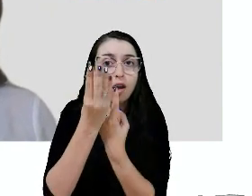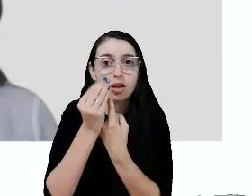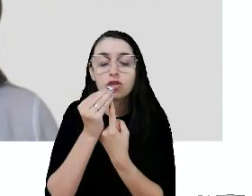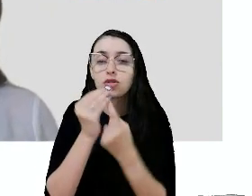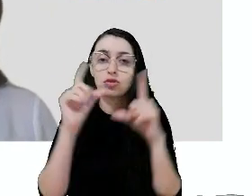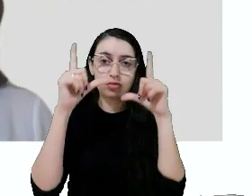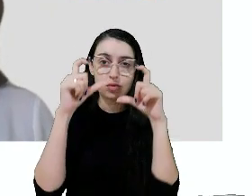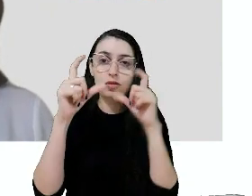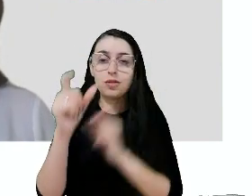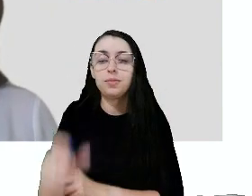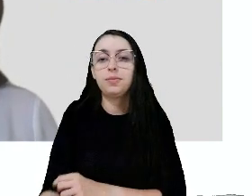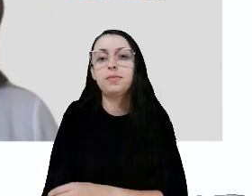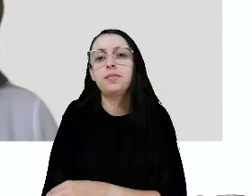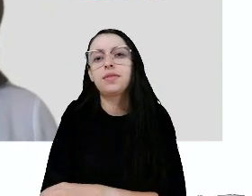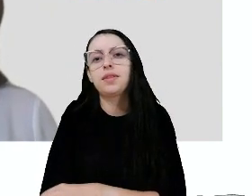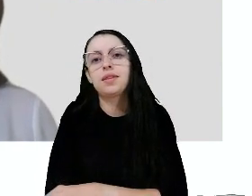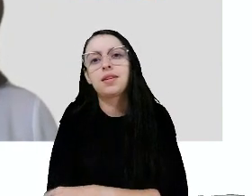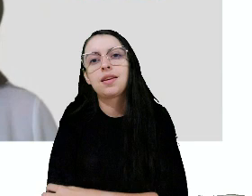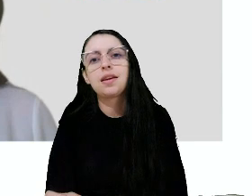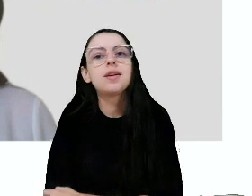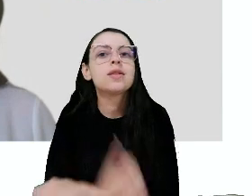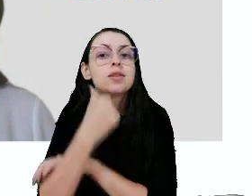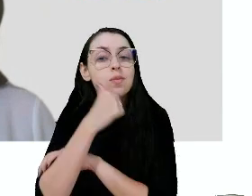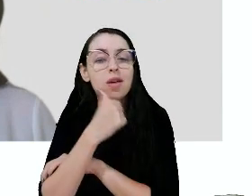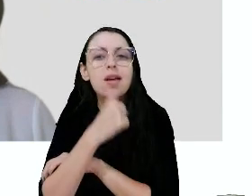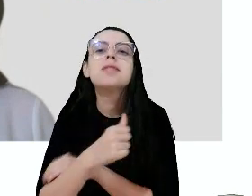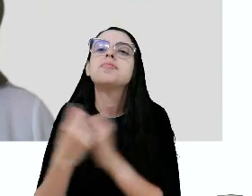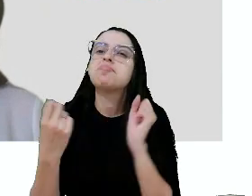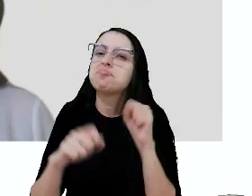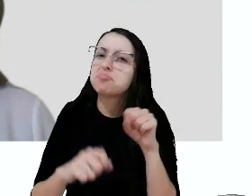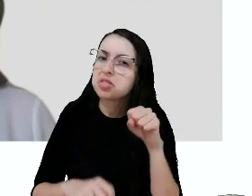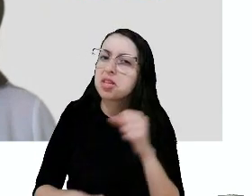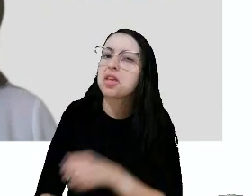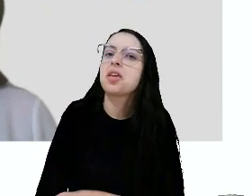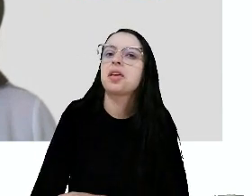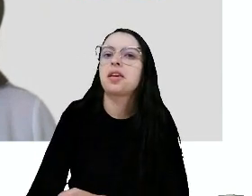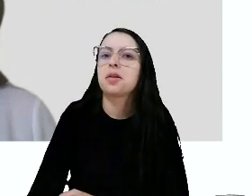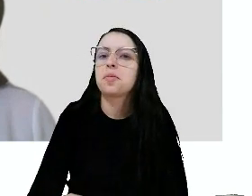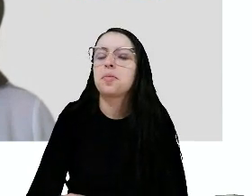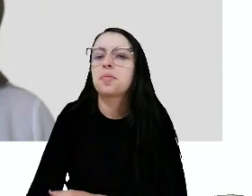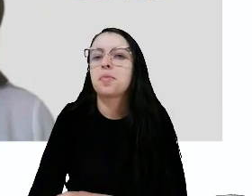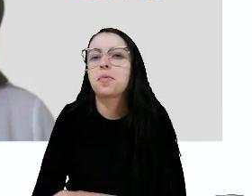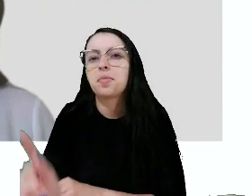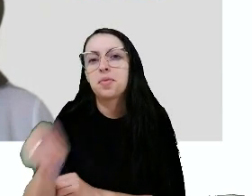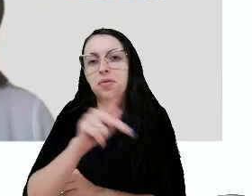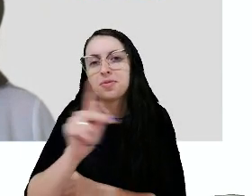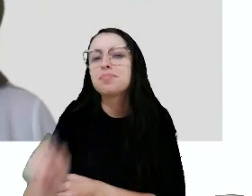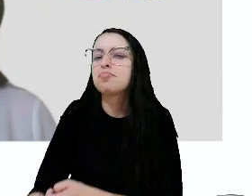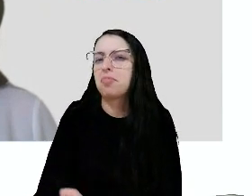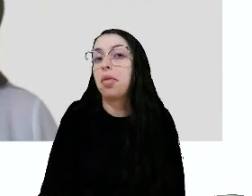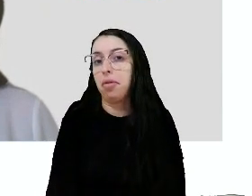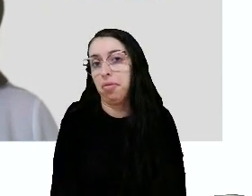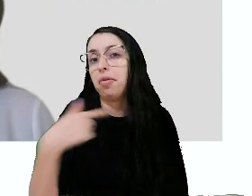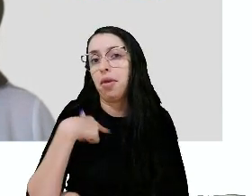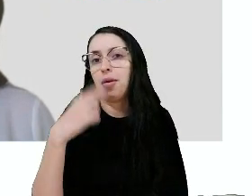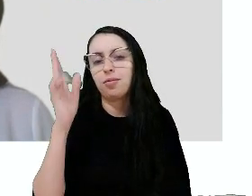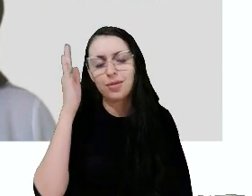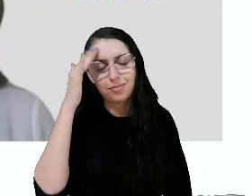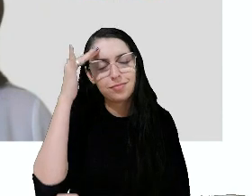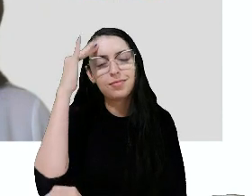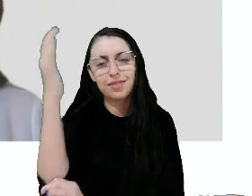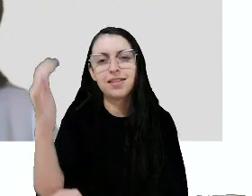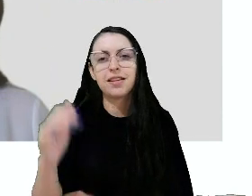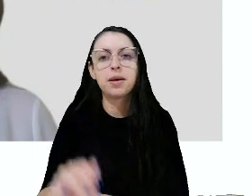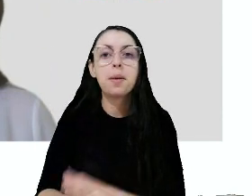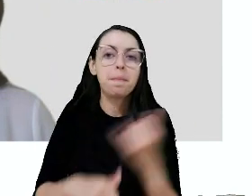da fotografia também. E isso as meninas da minha equipe dizem, está mesmo, professor? E eu estou até ficando convencida disso. Mas só